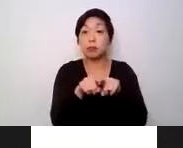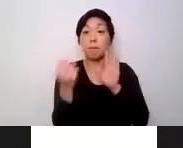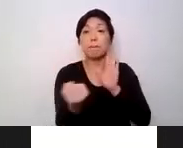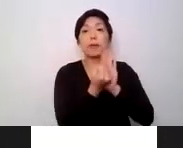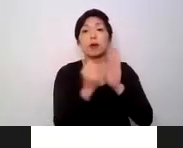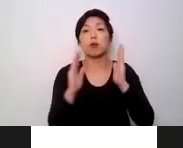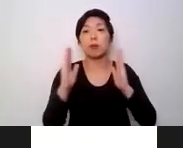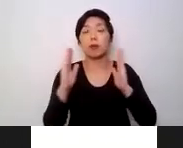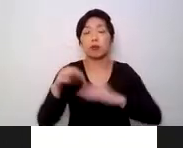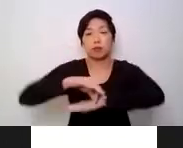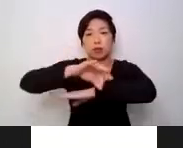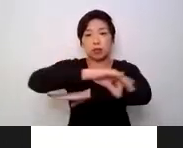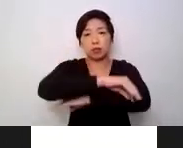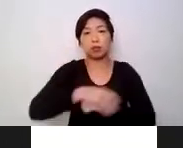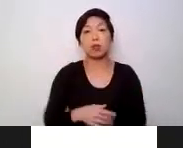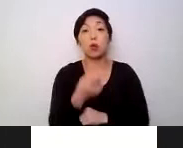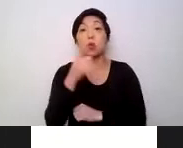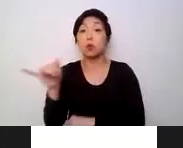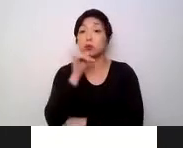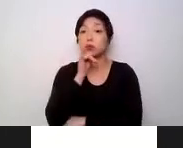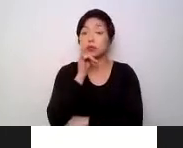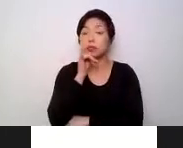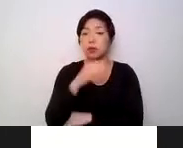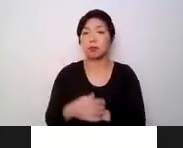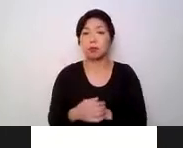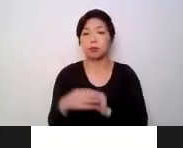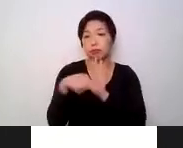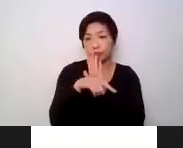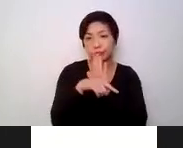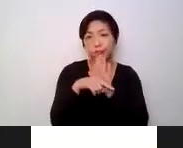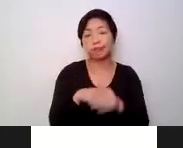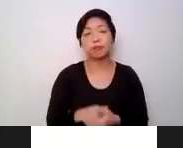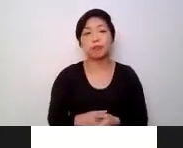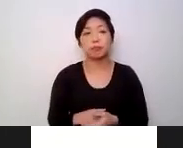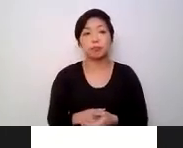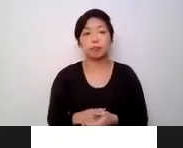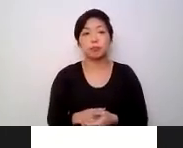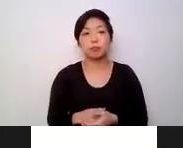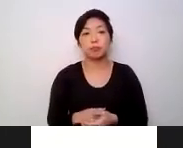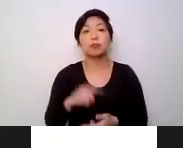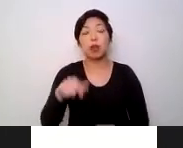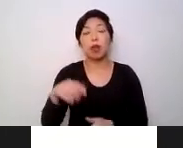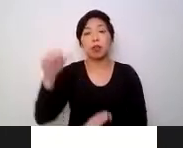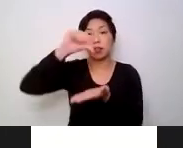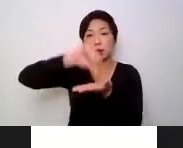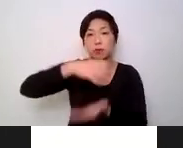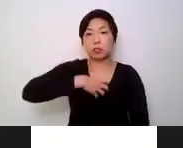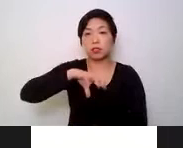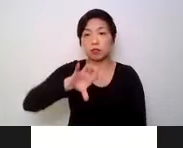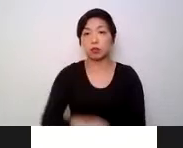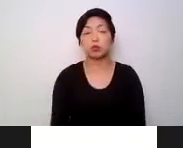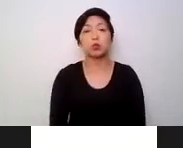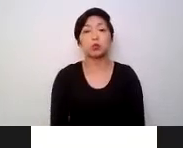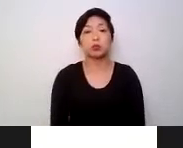o último exemplar aqui a ser analisado fica na capital baiana também é um projeto